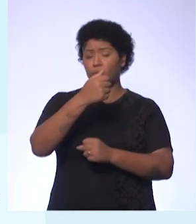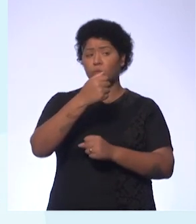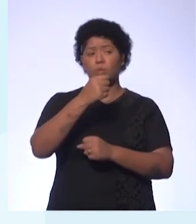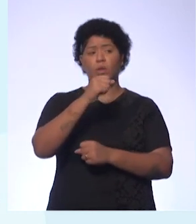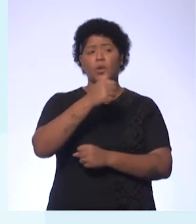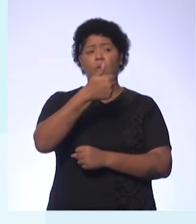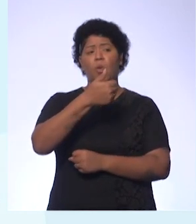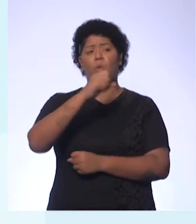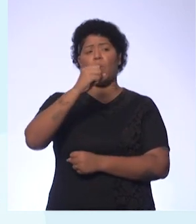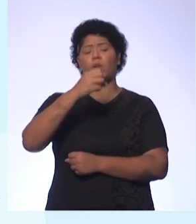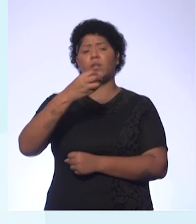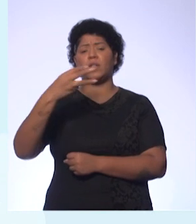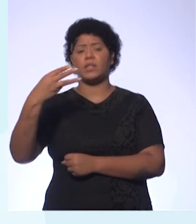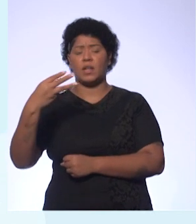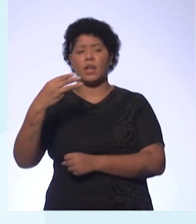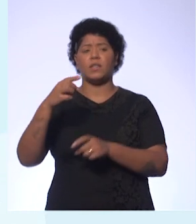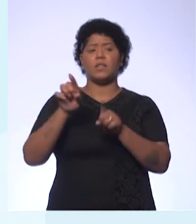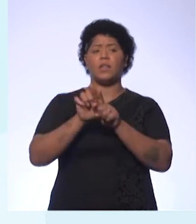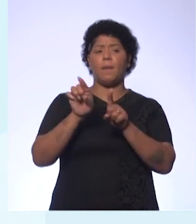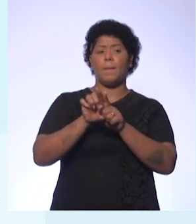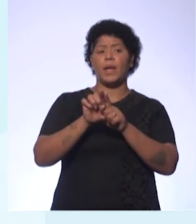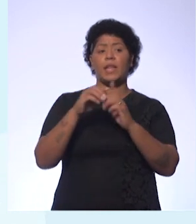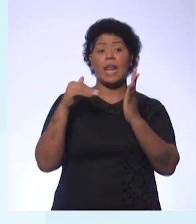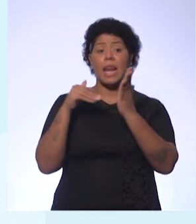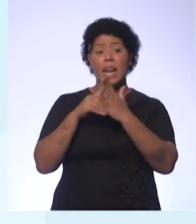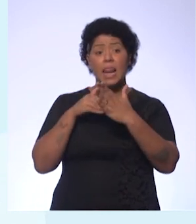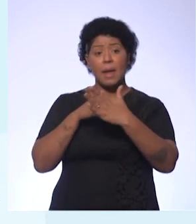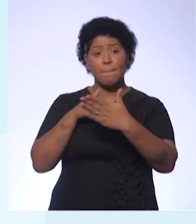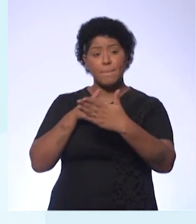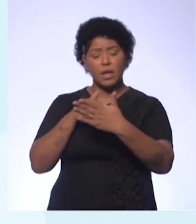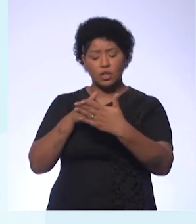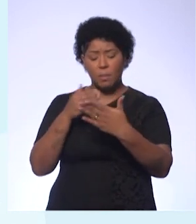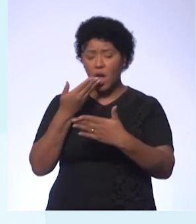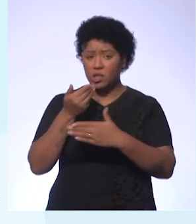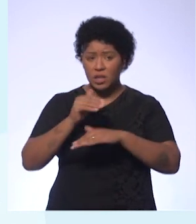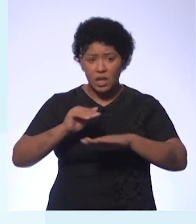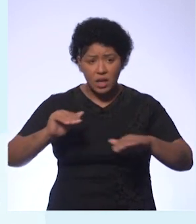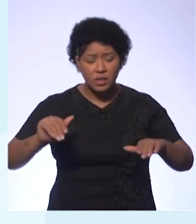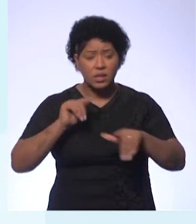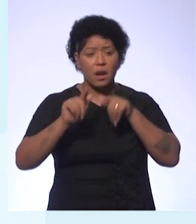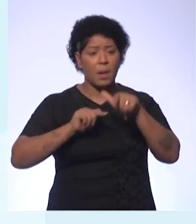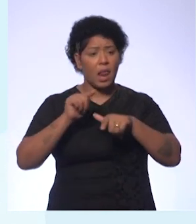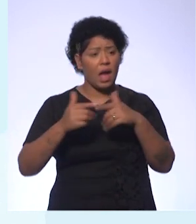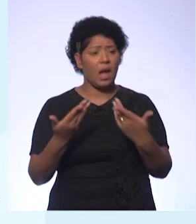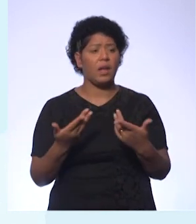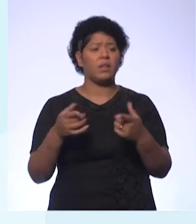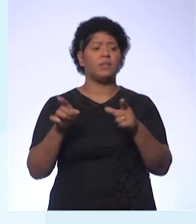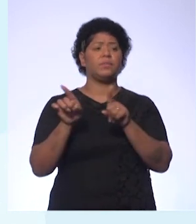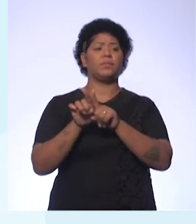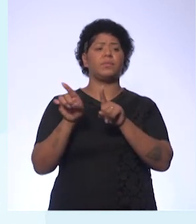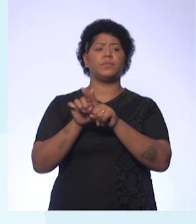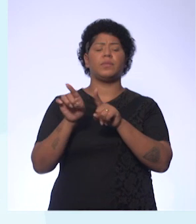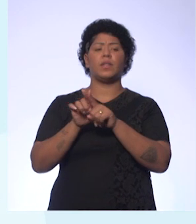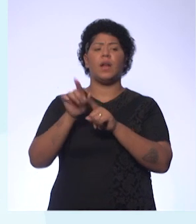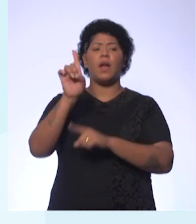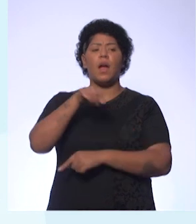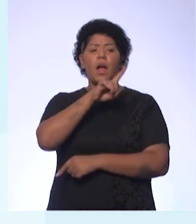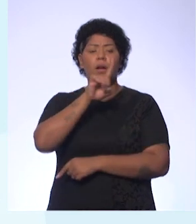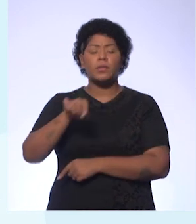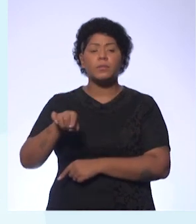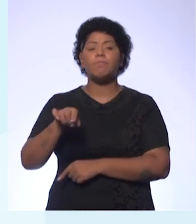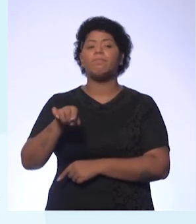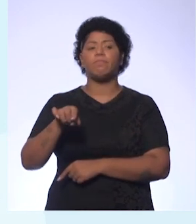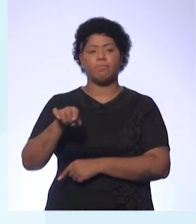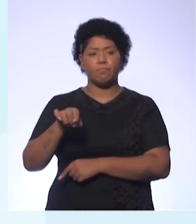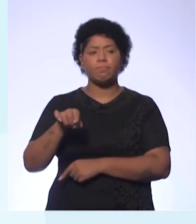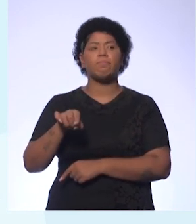da jornada para crianças, né, no mínimo de 10 anos e 48 horas semanais, proibição do trabalho infantil nas